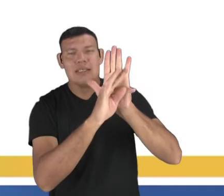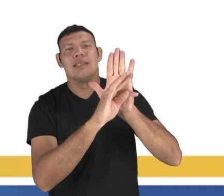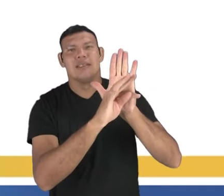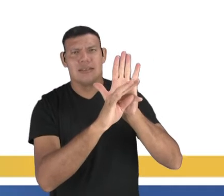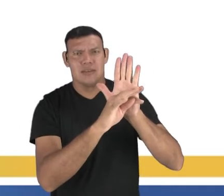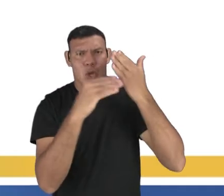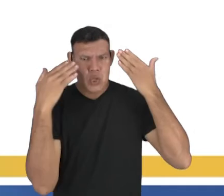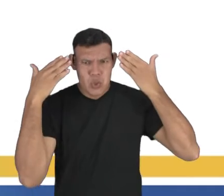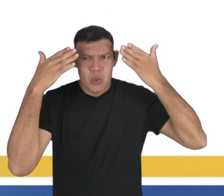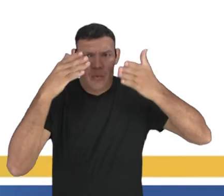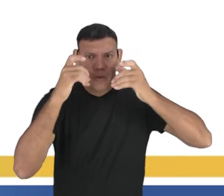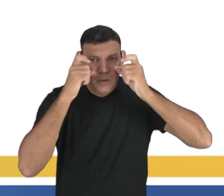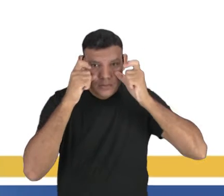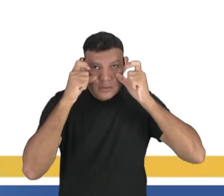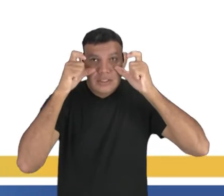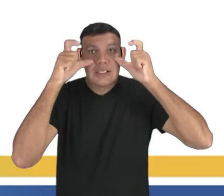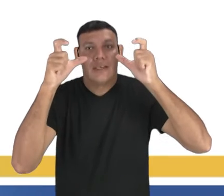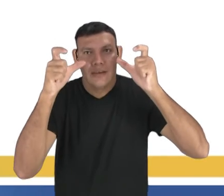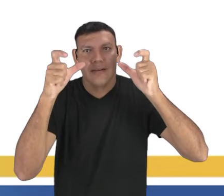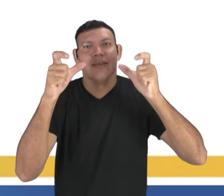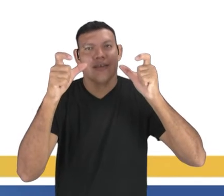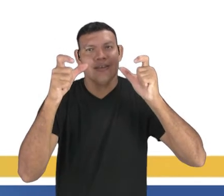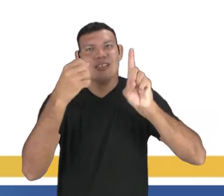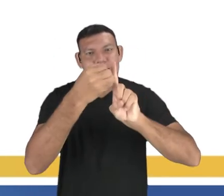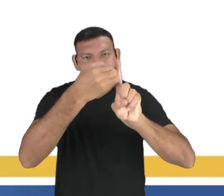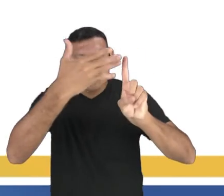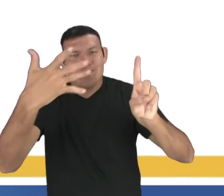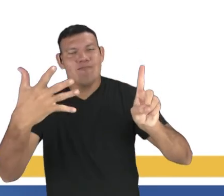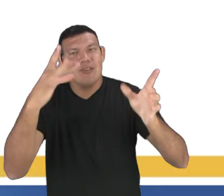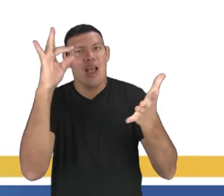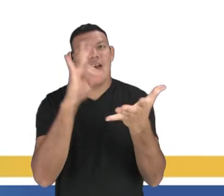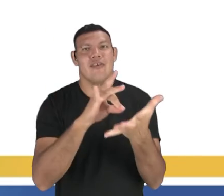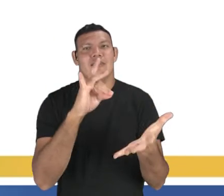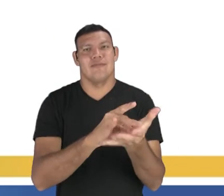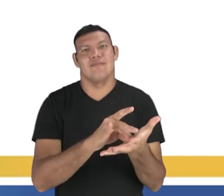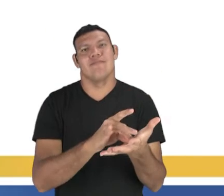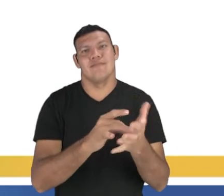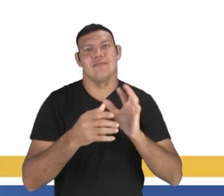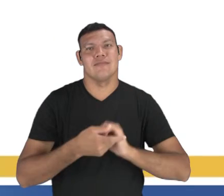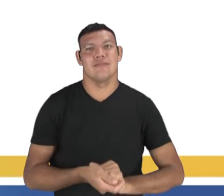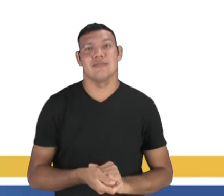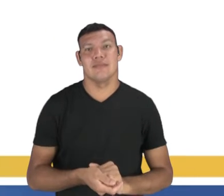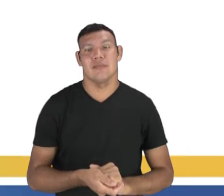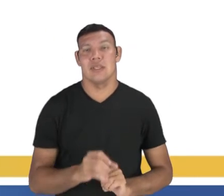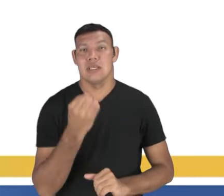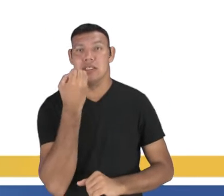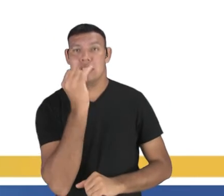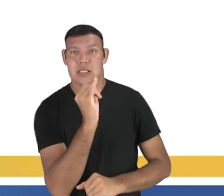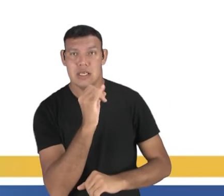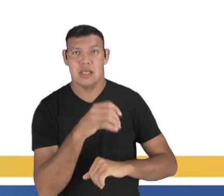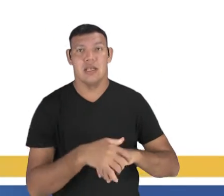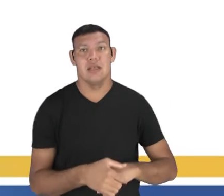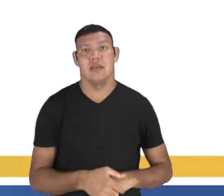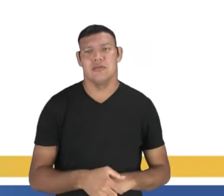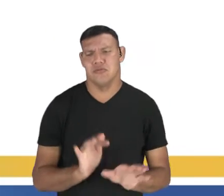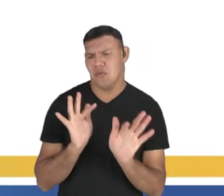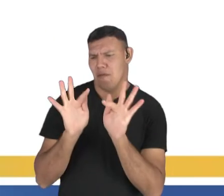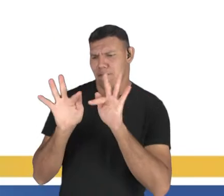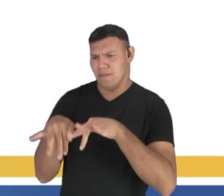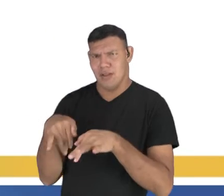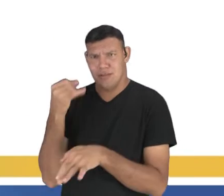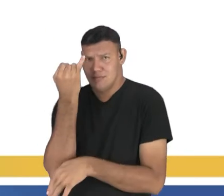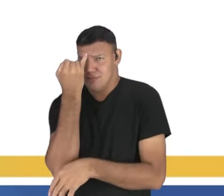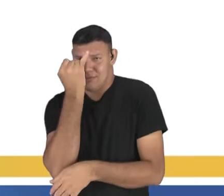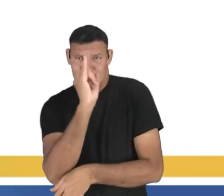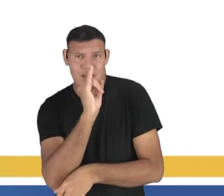uma ênfase, uma confirmação do argumento. Quando eu quero ser incisivo no encerramento de uma